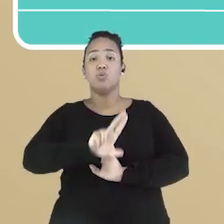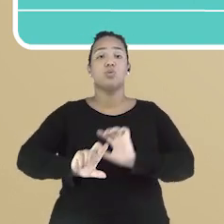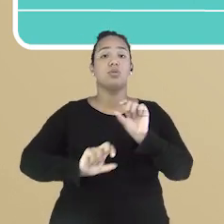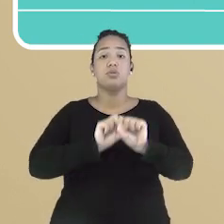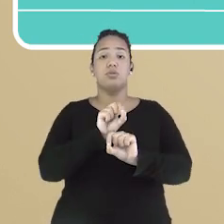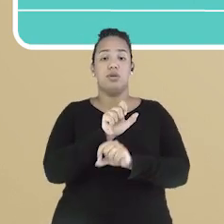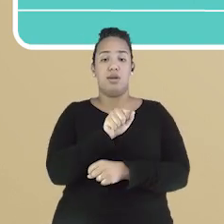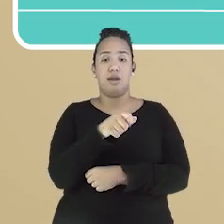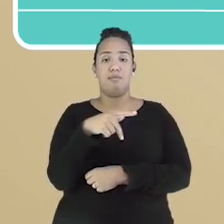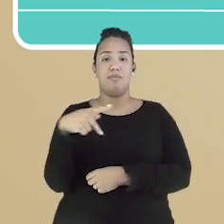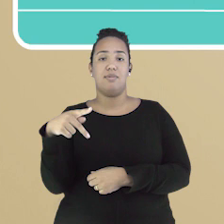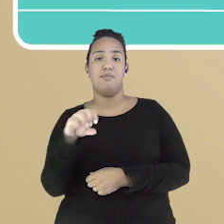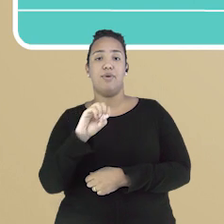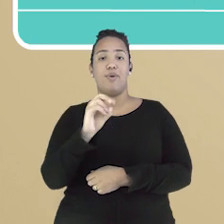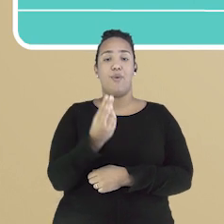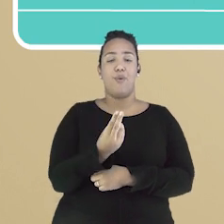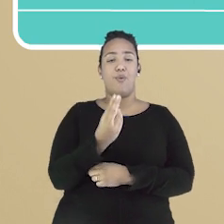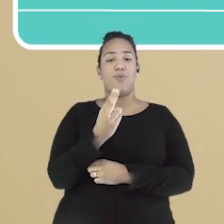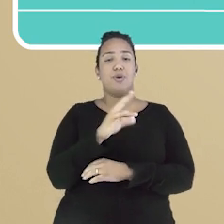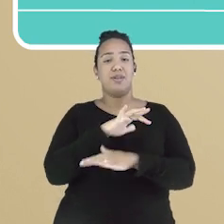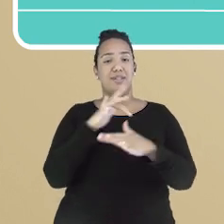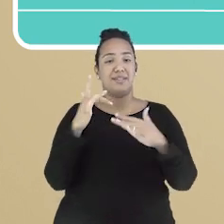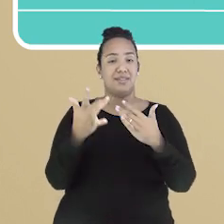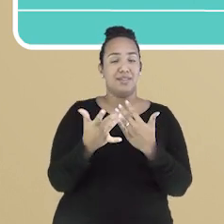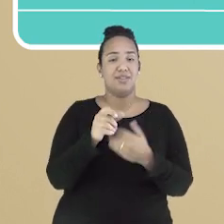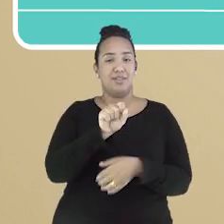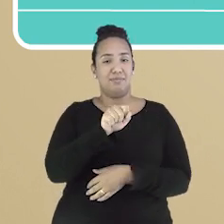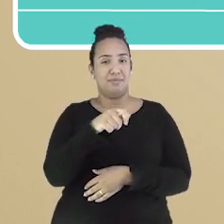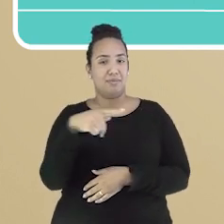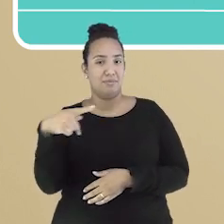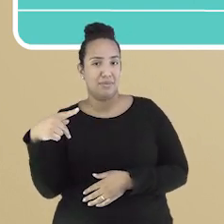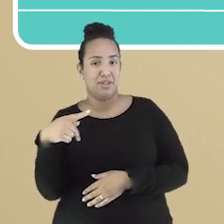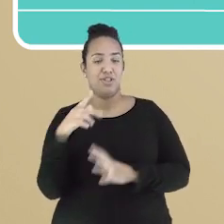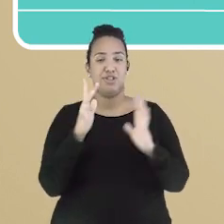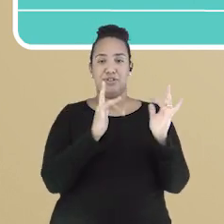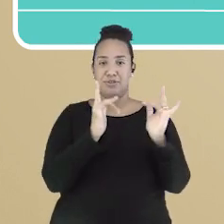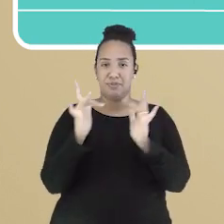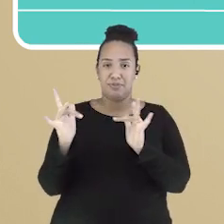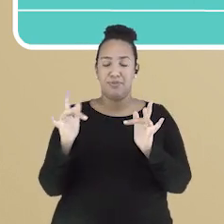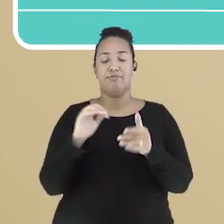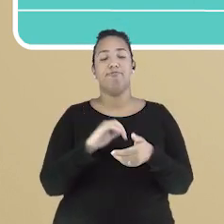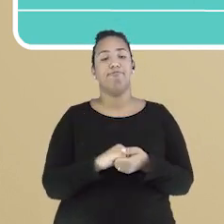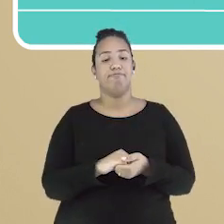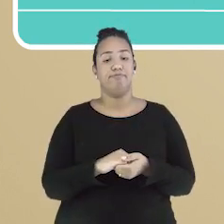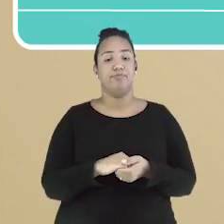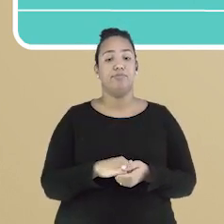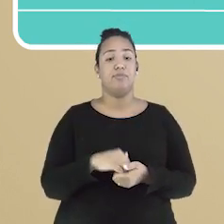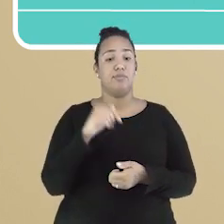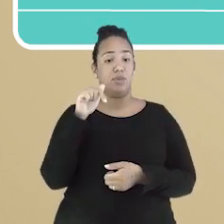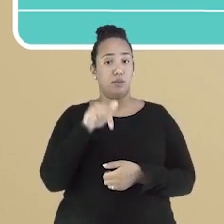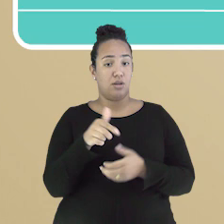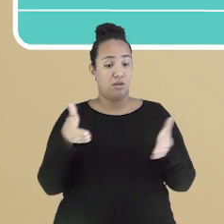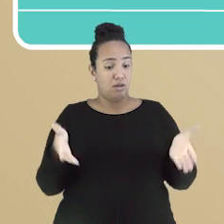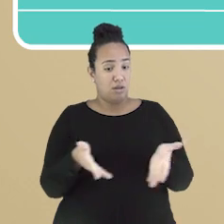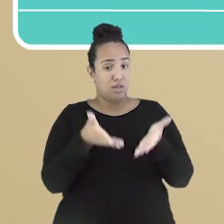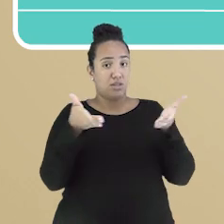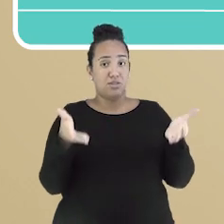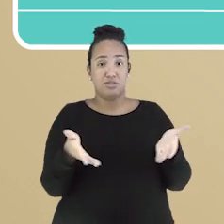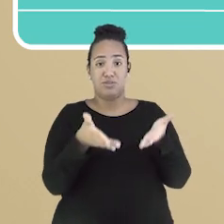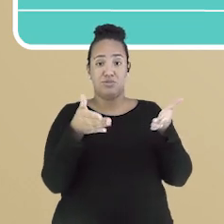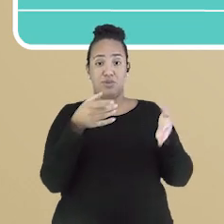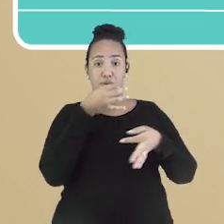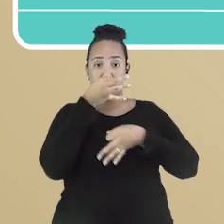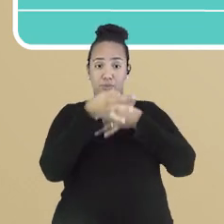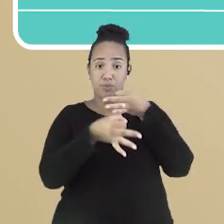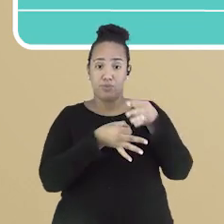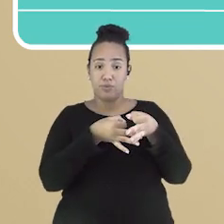iscas em aplicativos ou sites de relacionamento. É utilizado mais um caso verídico para enfatizar o argumento e que abre espaço para